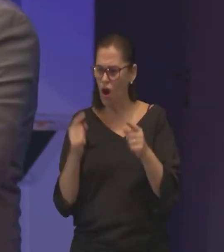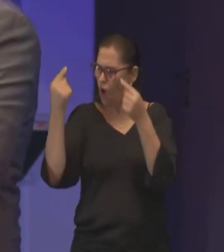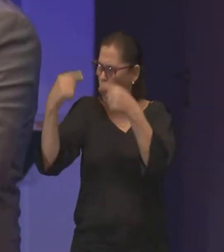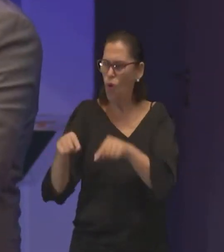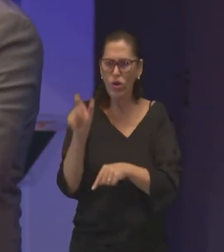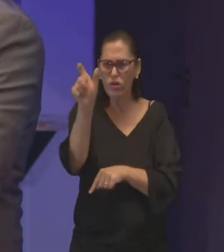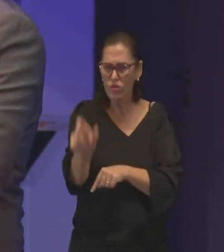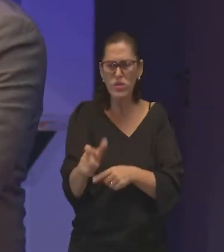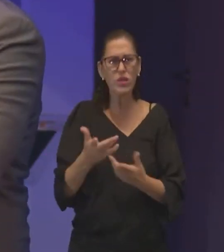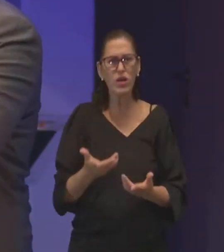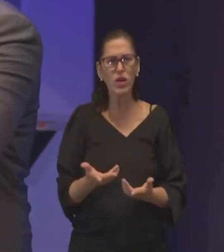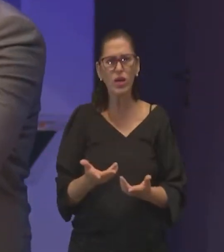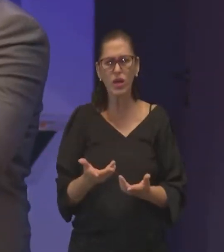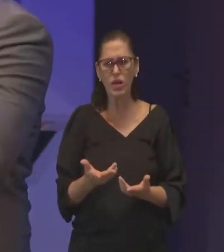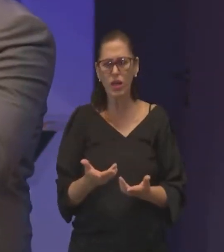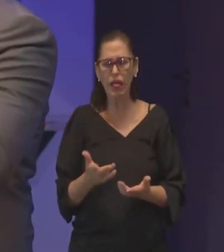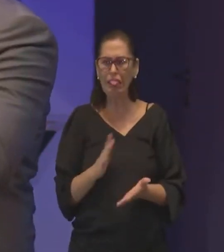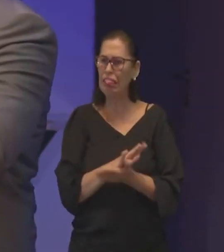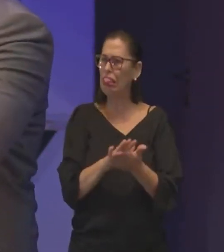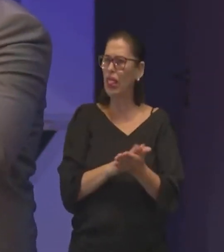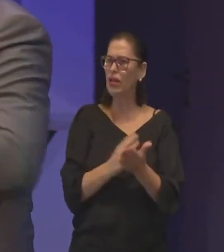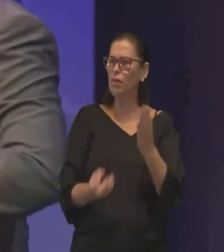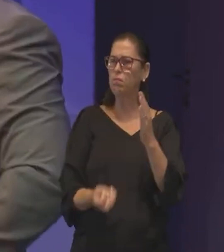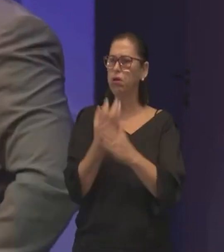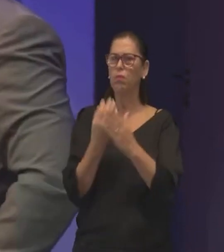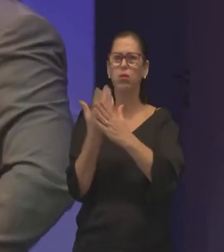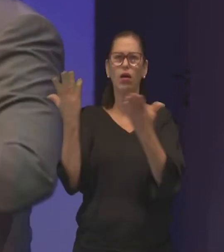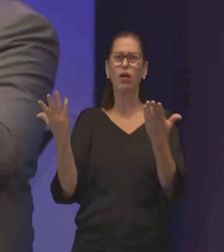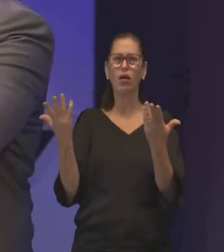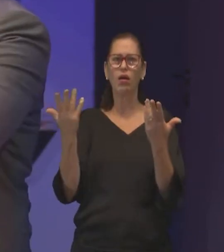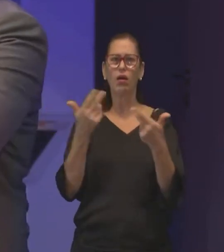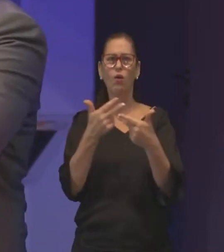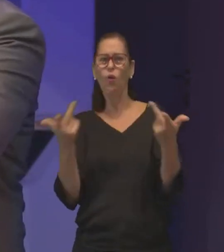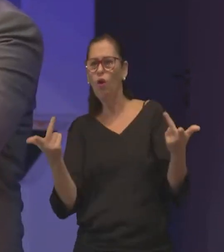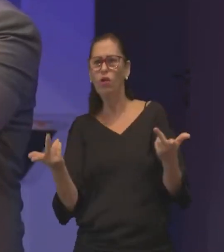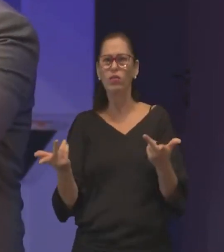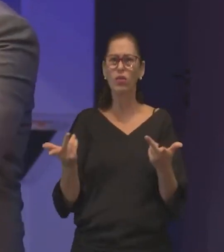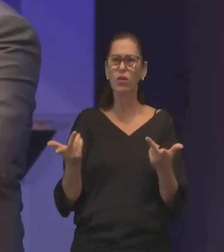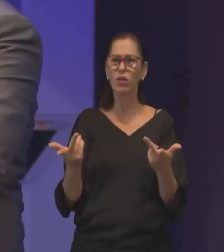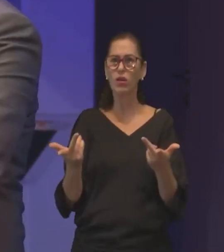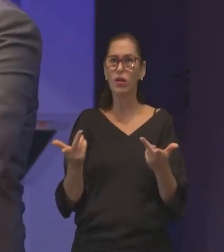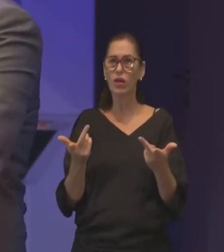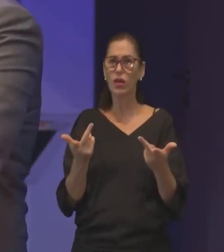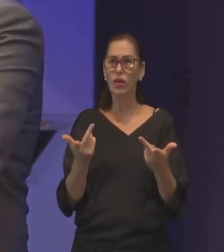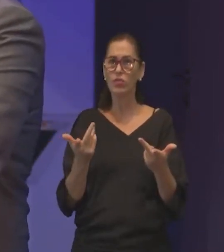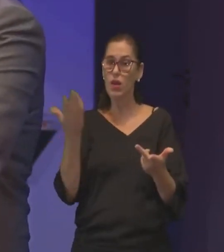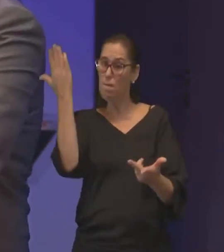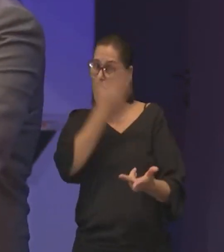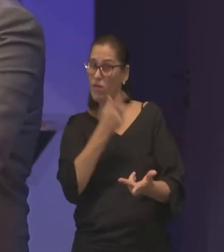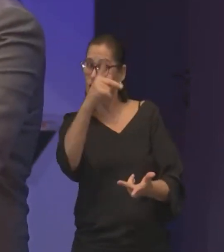você. Do nada surgirão coisas que colocarão à prova a sua fé.